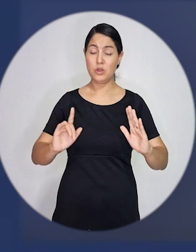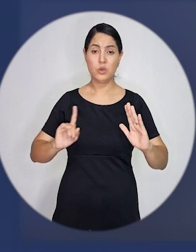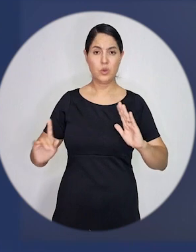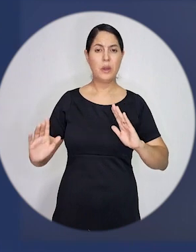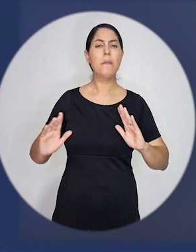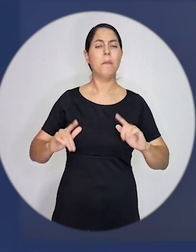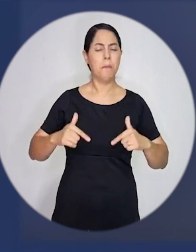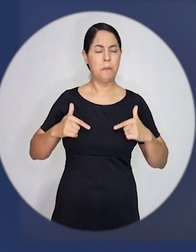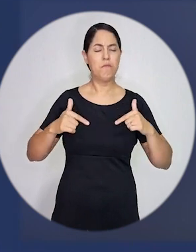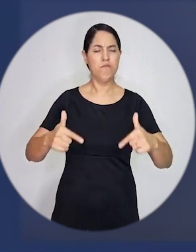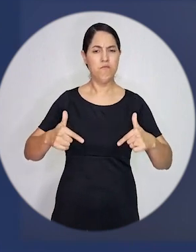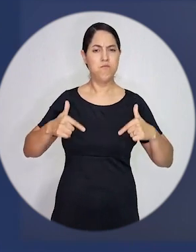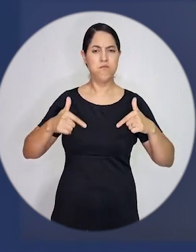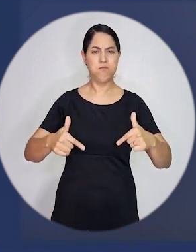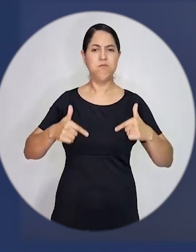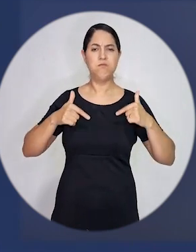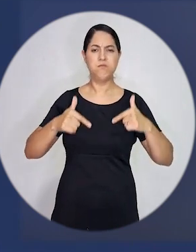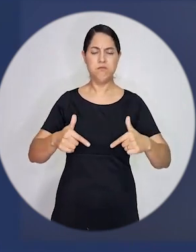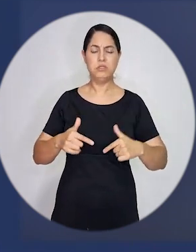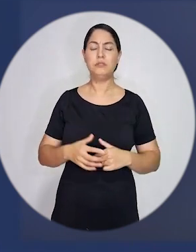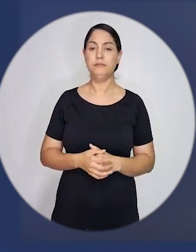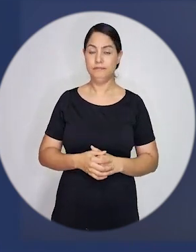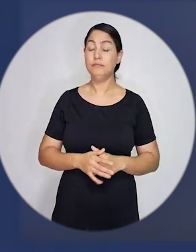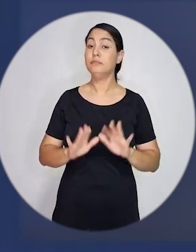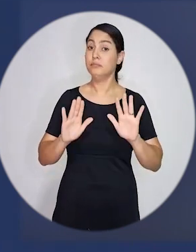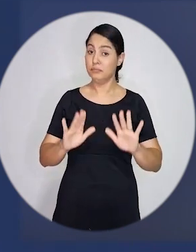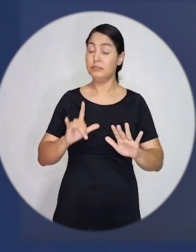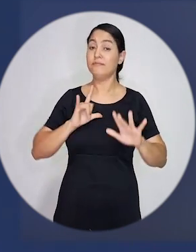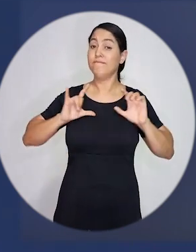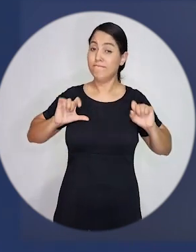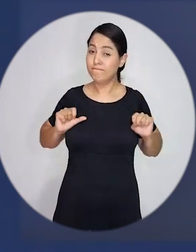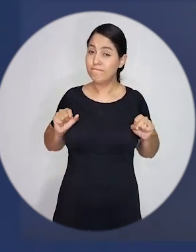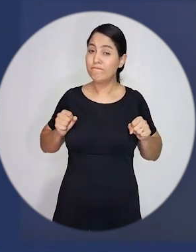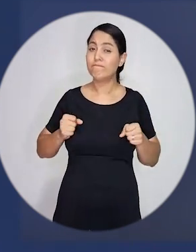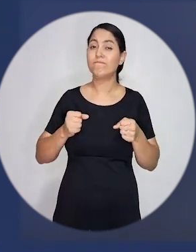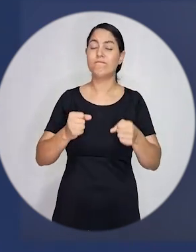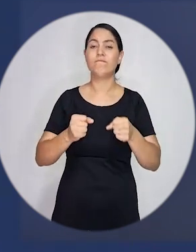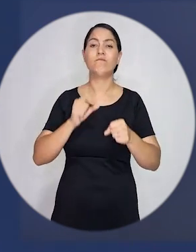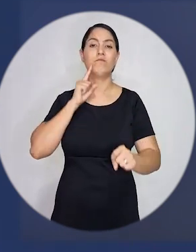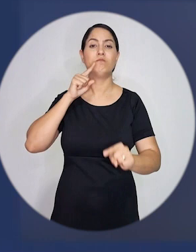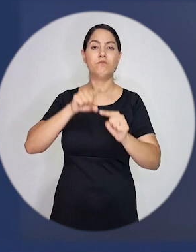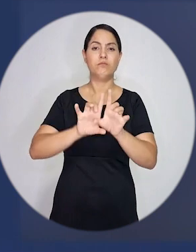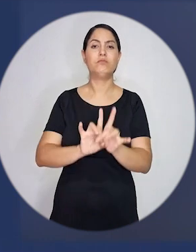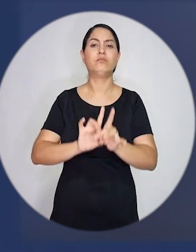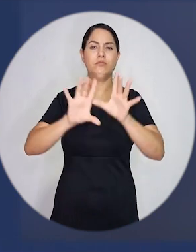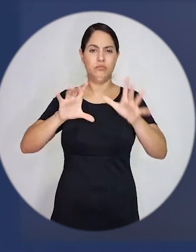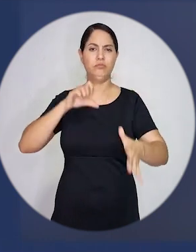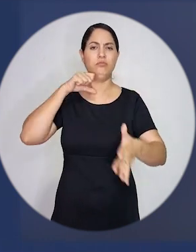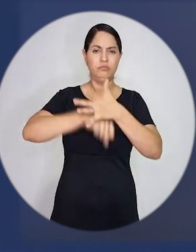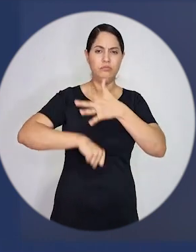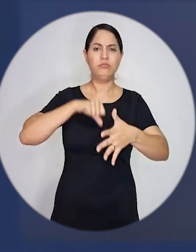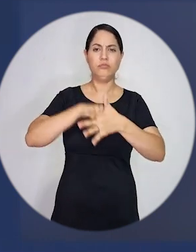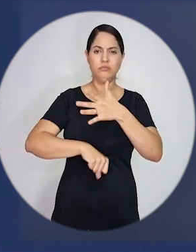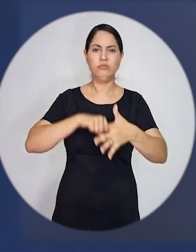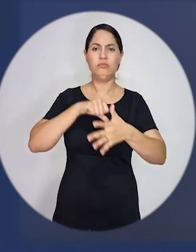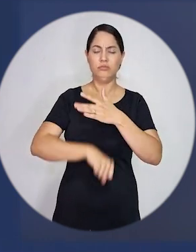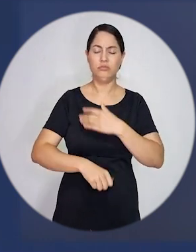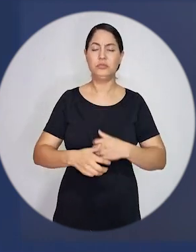seu mandato não arrefeceu seus esforços pela consolidação da